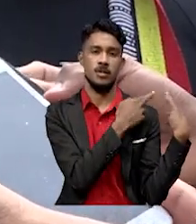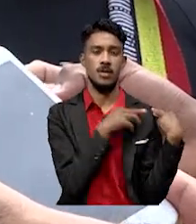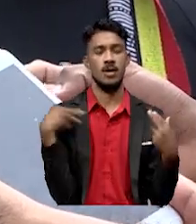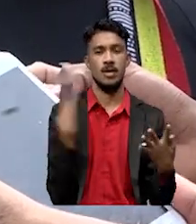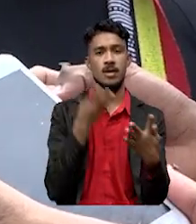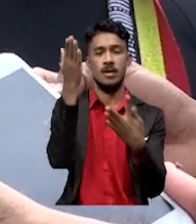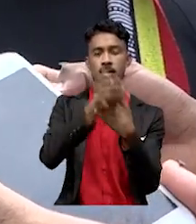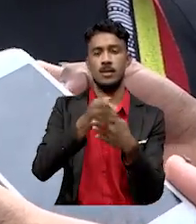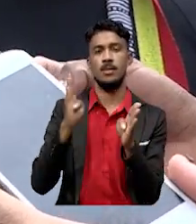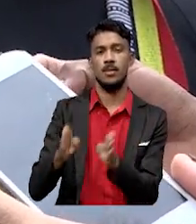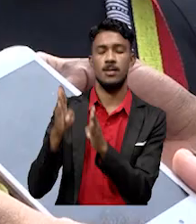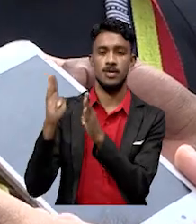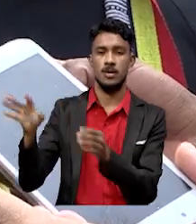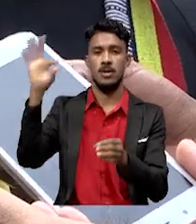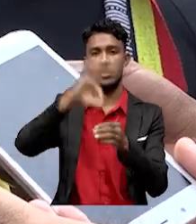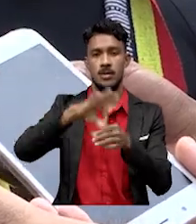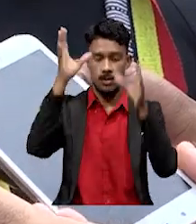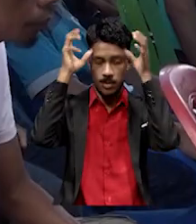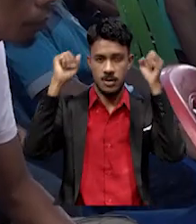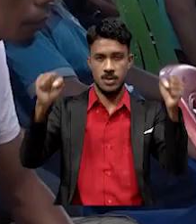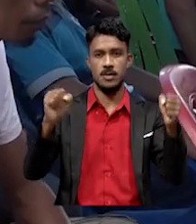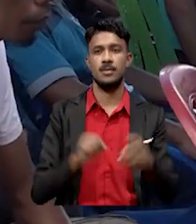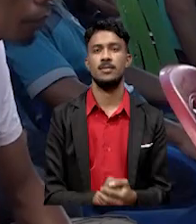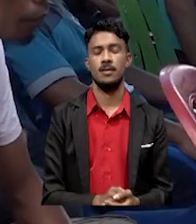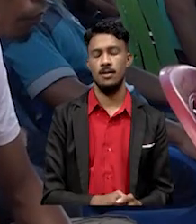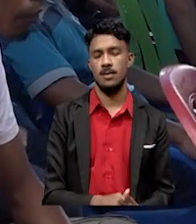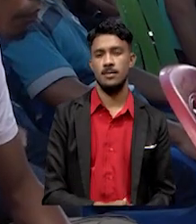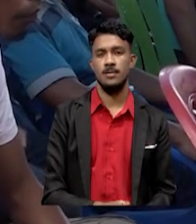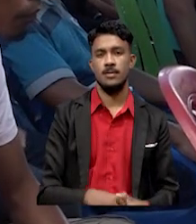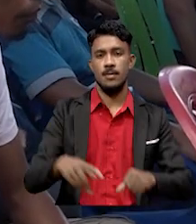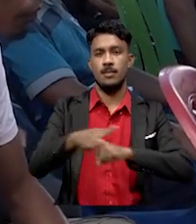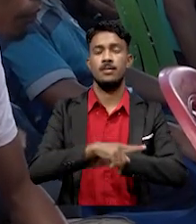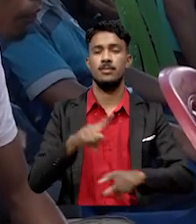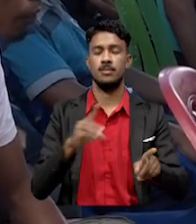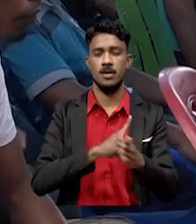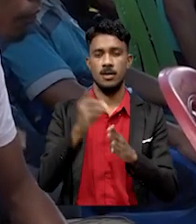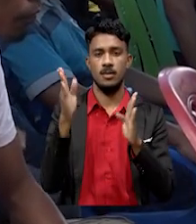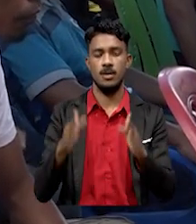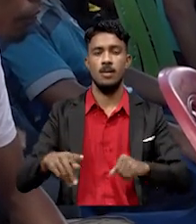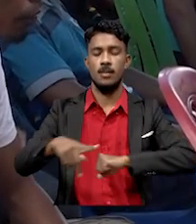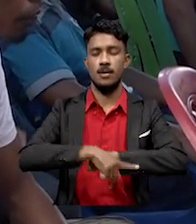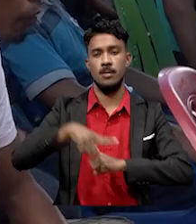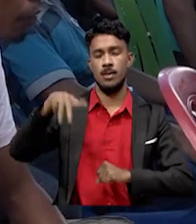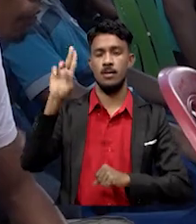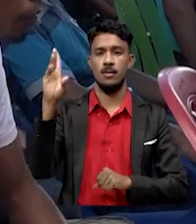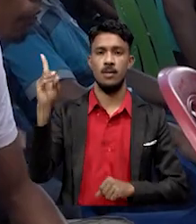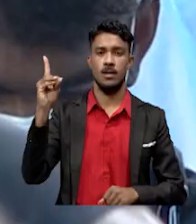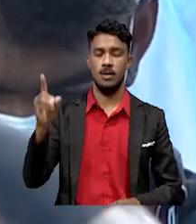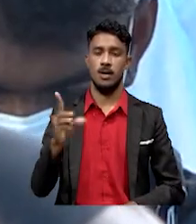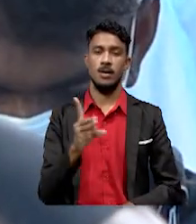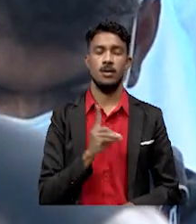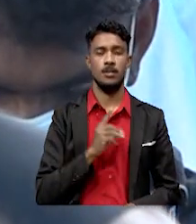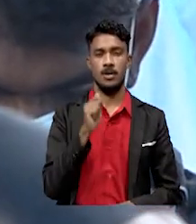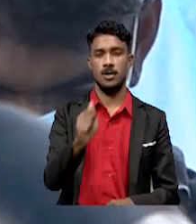bat parparasong elisam ba presiden republik nian. Koordinador Partido PUDD iha posto administrativo Dong Aleixo Alcino promete